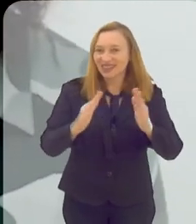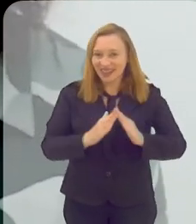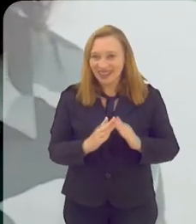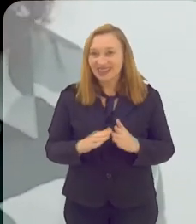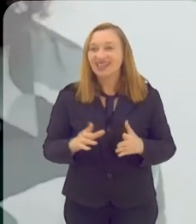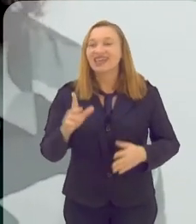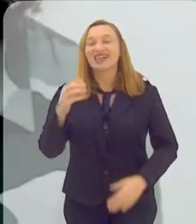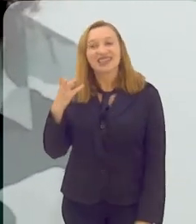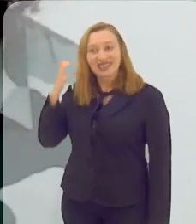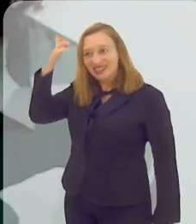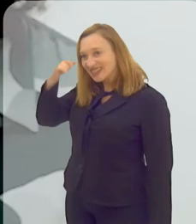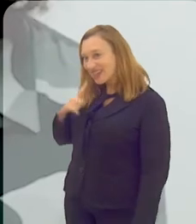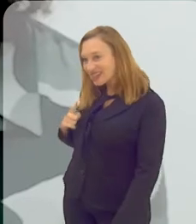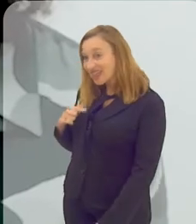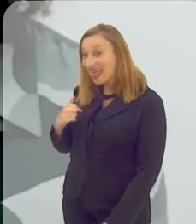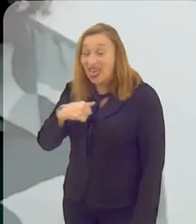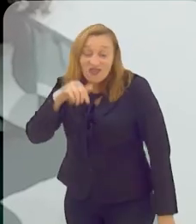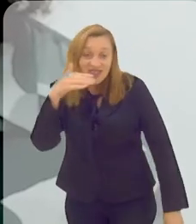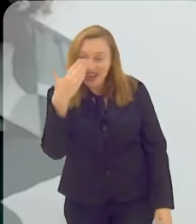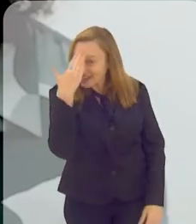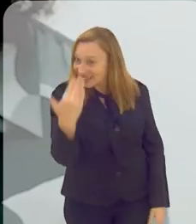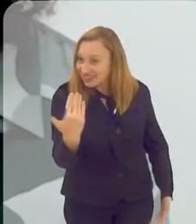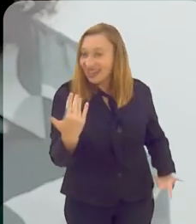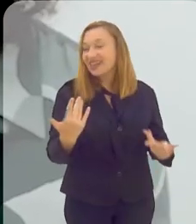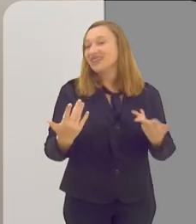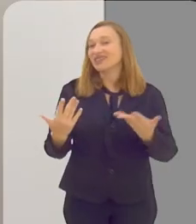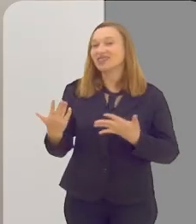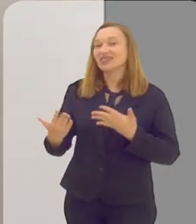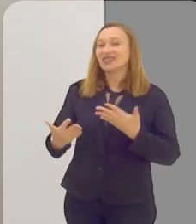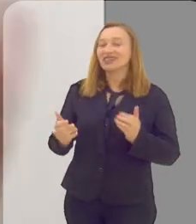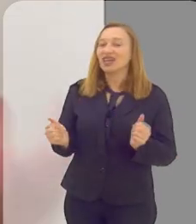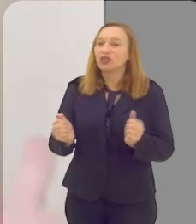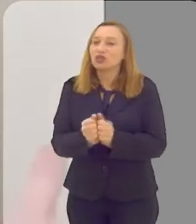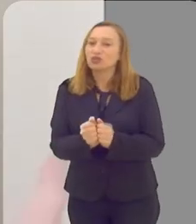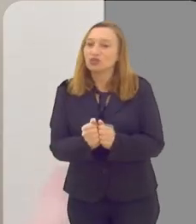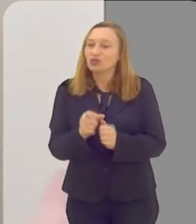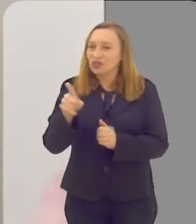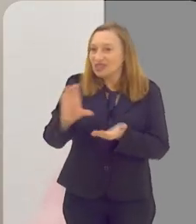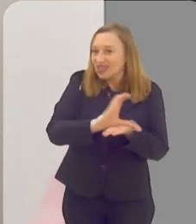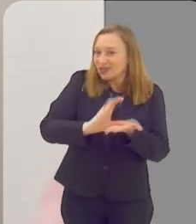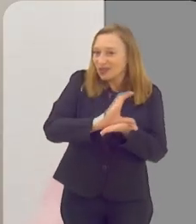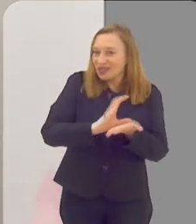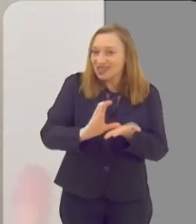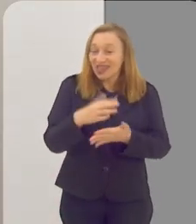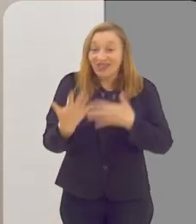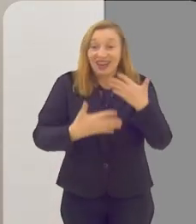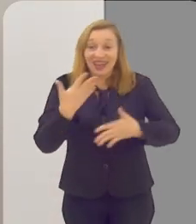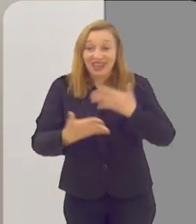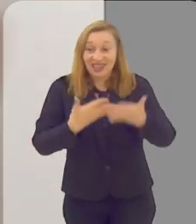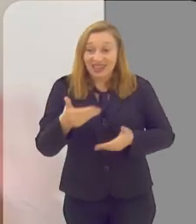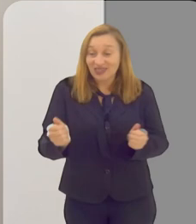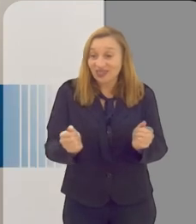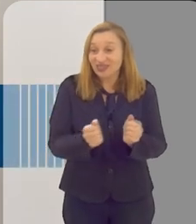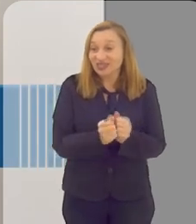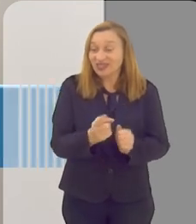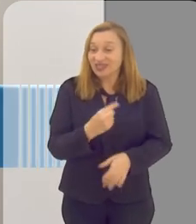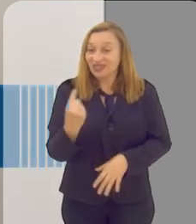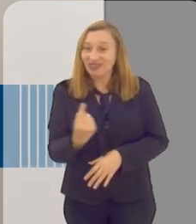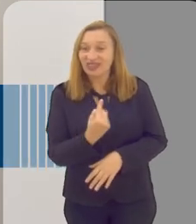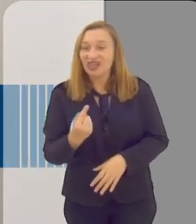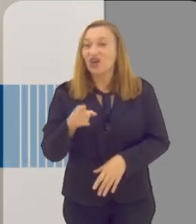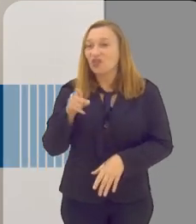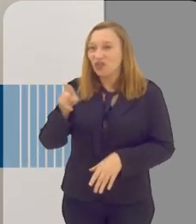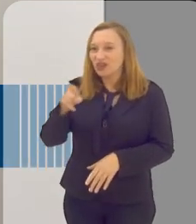conselho vai fazer aí na casa. Geisa, eu que agradeço, assim, ter o privilégio de ter você no conselho, né? É um luxo para a gente ter